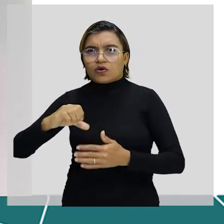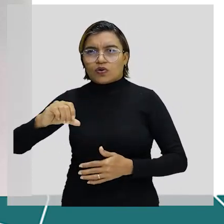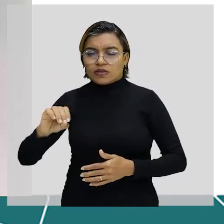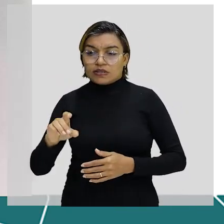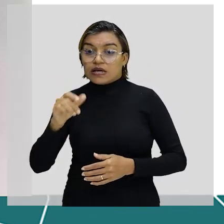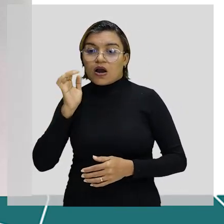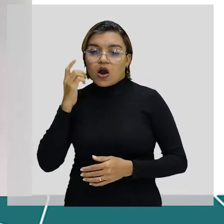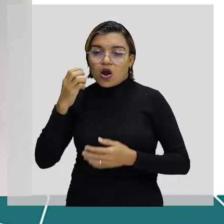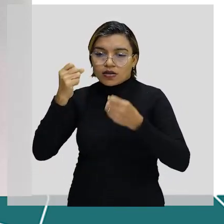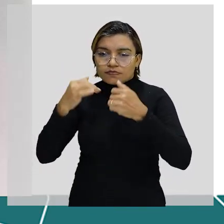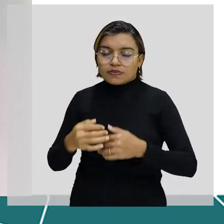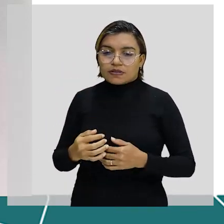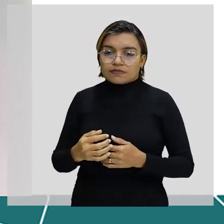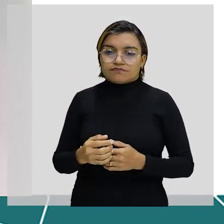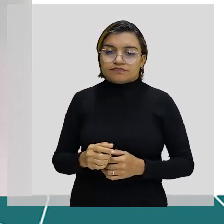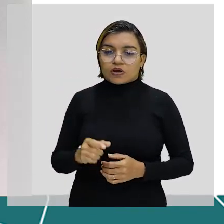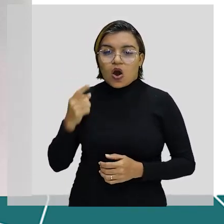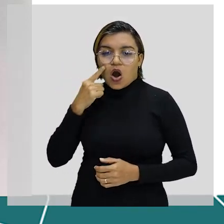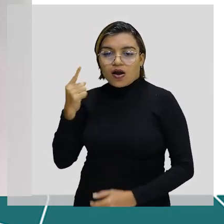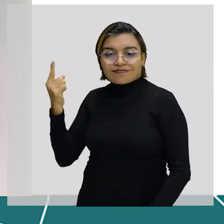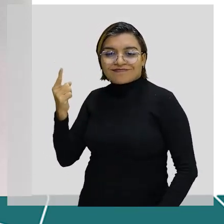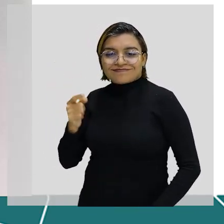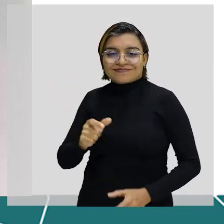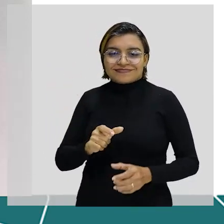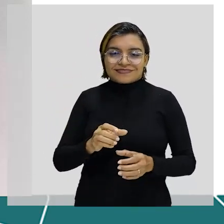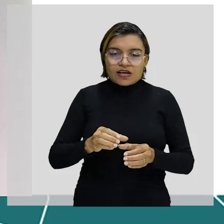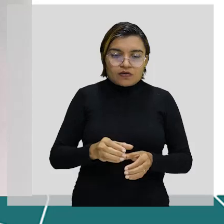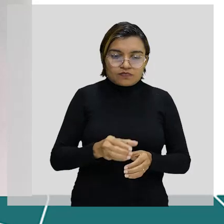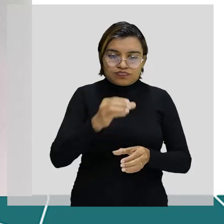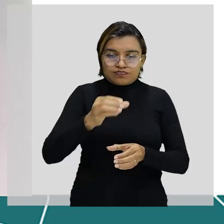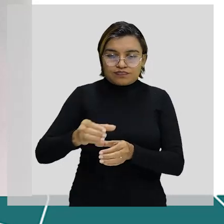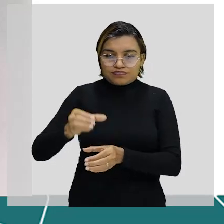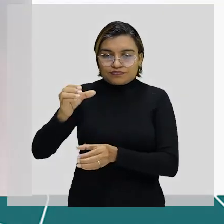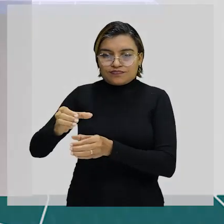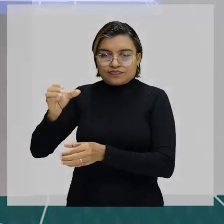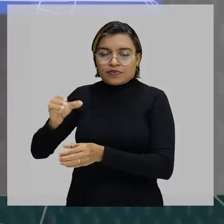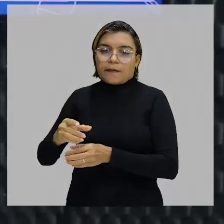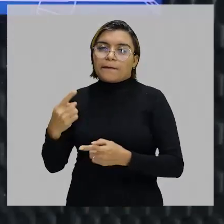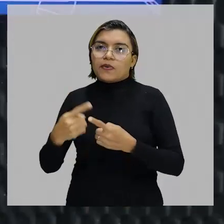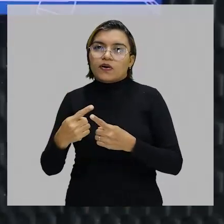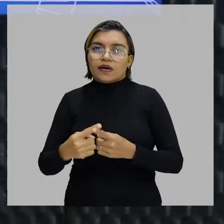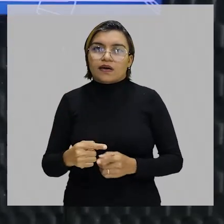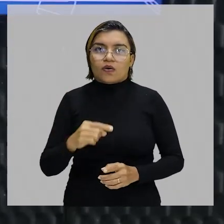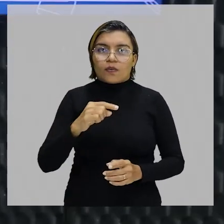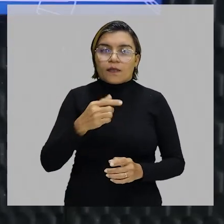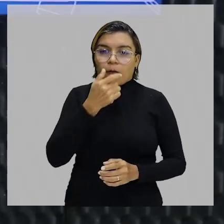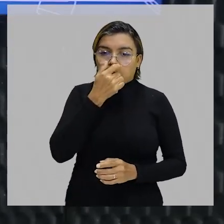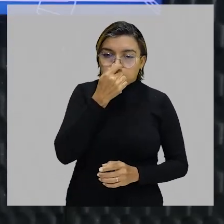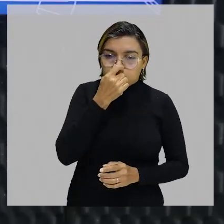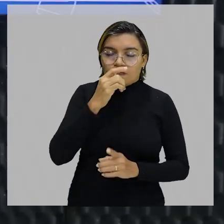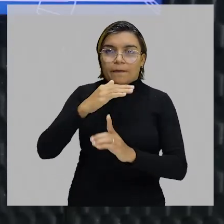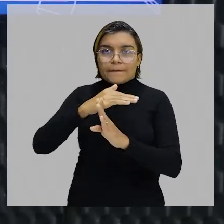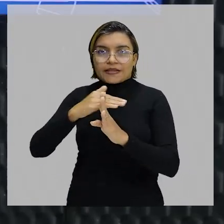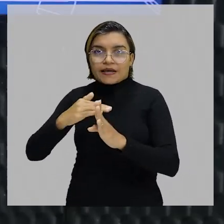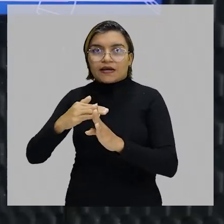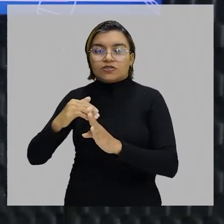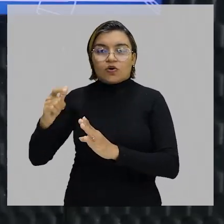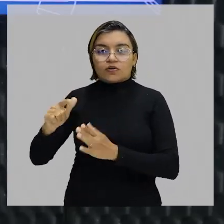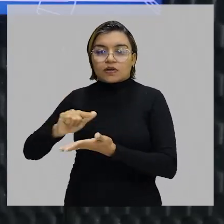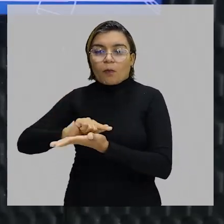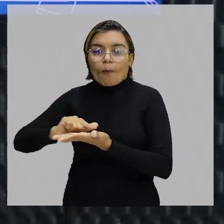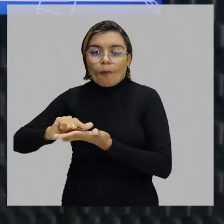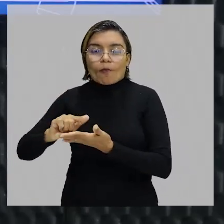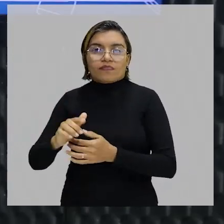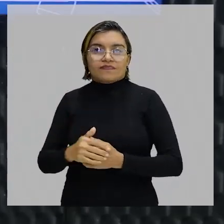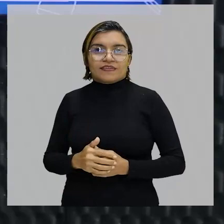questiona, né? É a marca mais consumida do mundo? Por que uma está cheia, uma pela metade, outra está vazia? Será que eu tenho alguém rico,